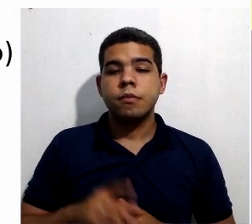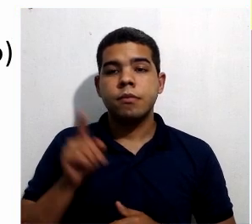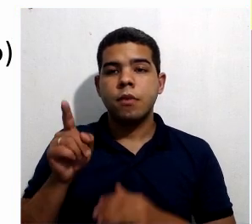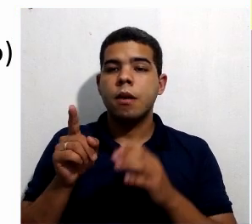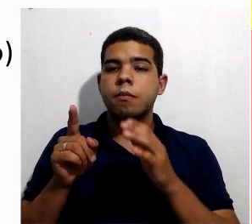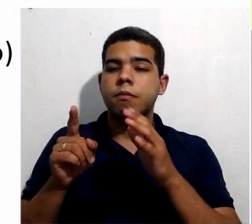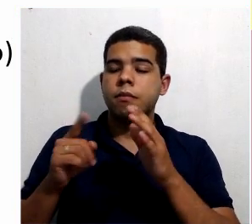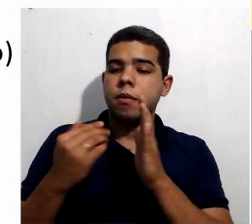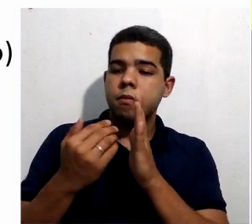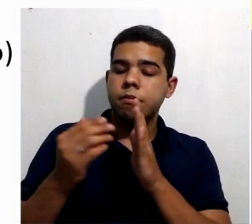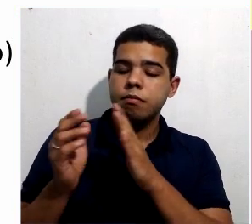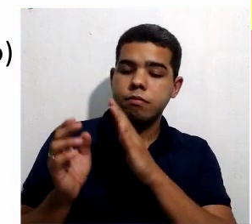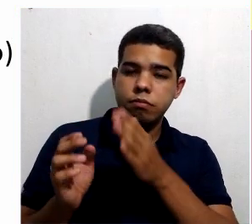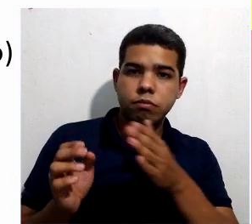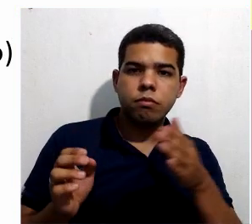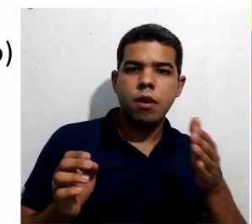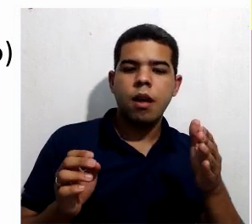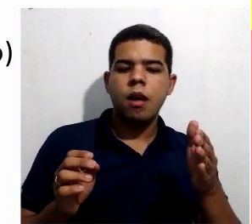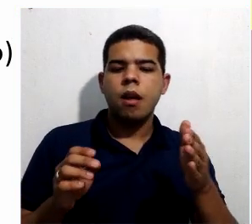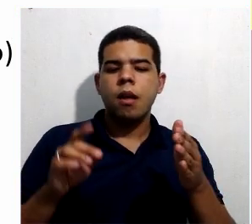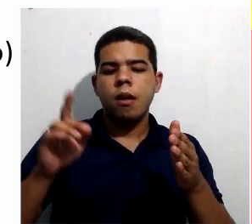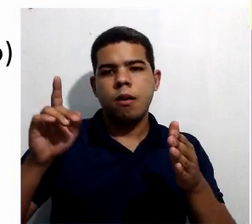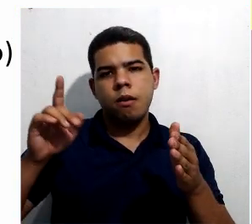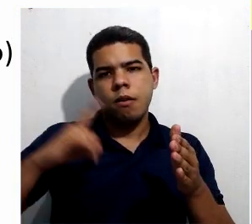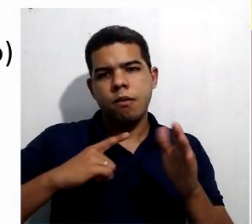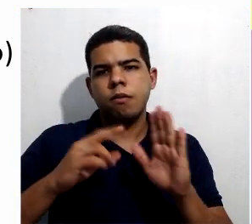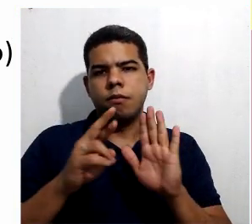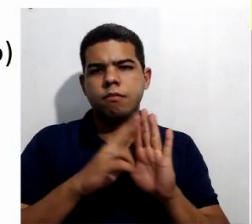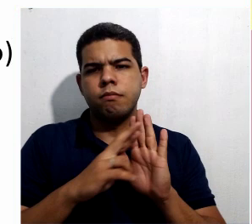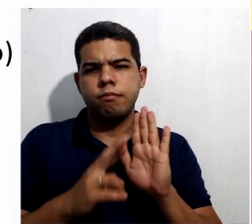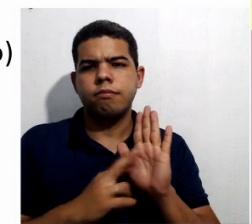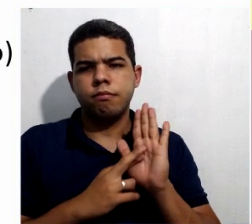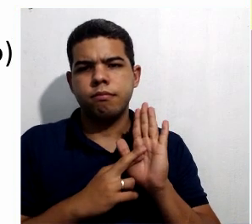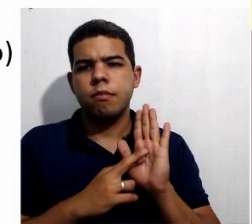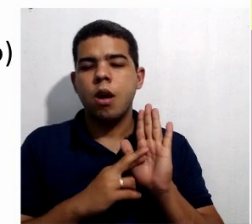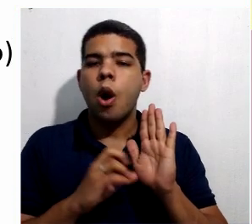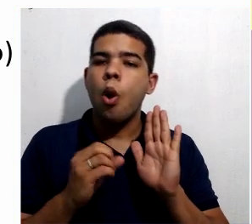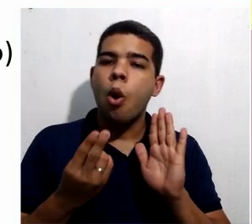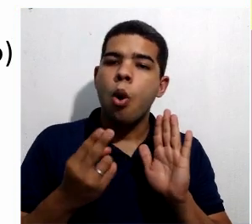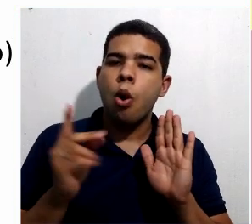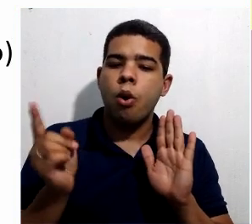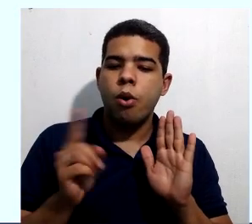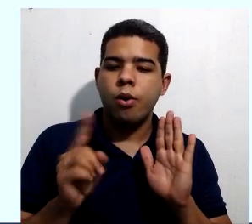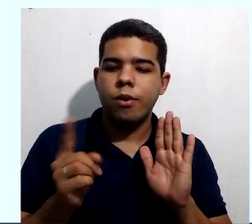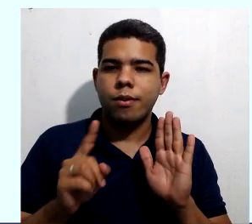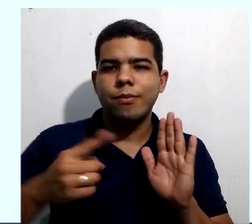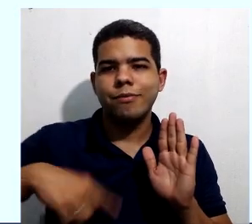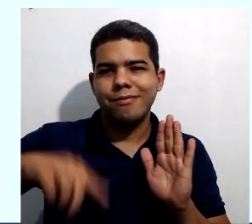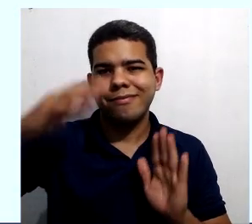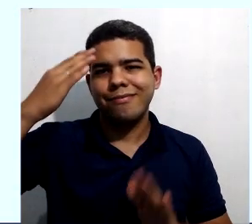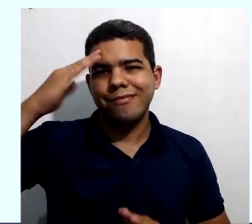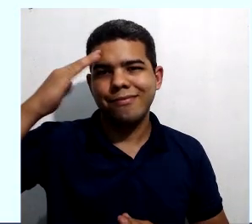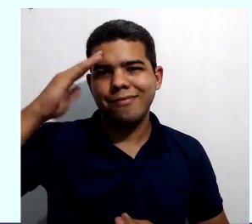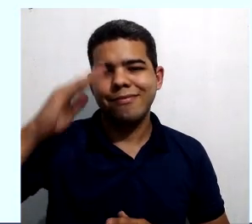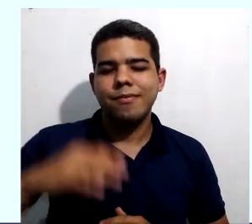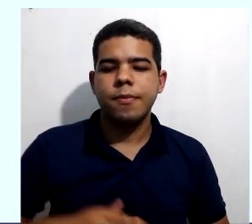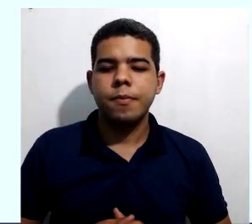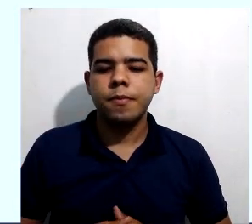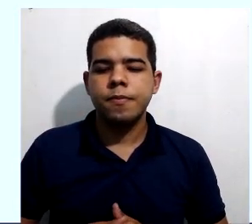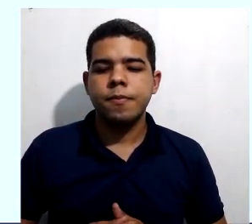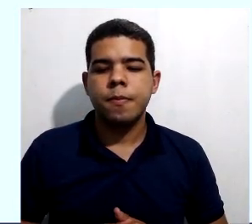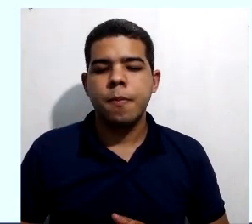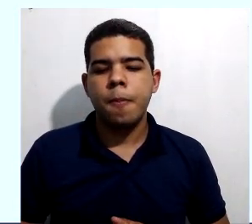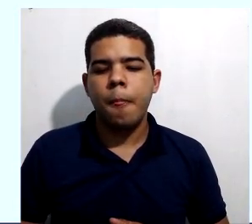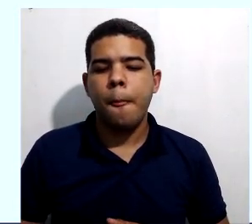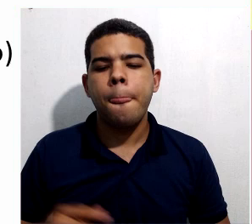esse crescimento, essa continuidade, pode existir uma regra lógica ou não. Mas vamos lá entender também. Então,